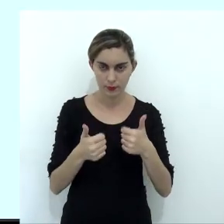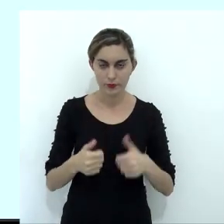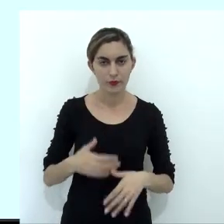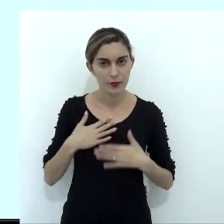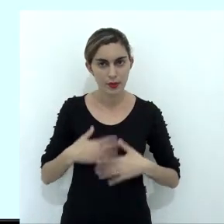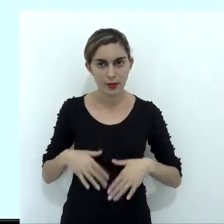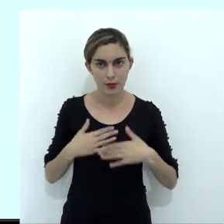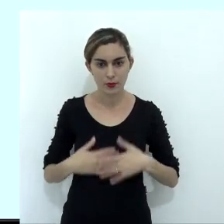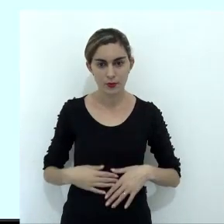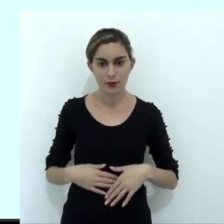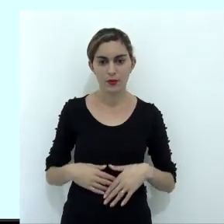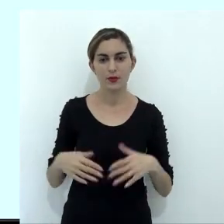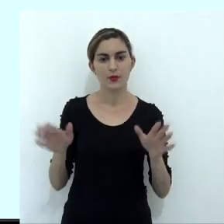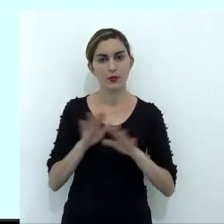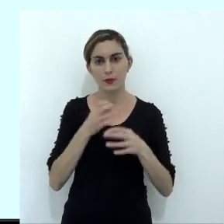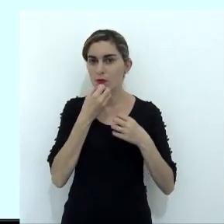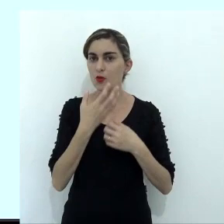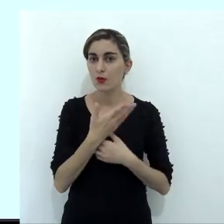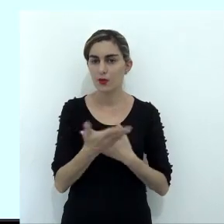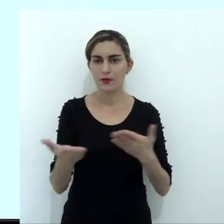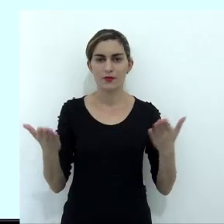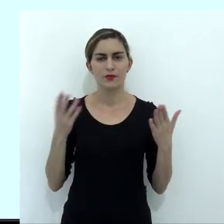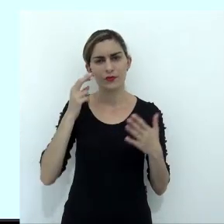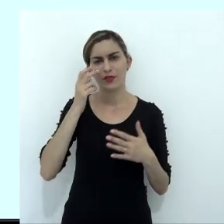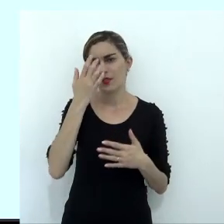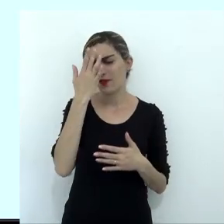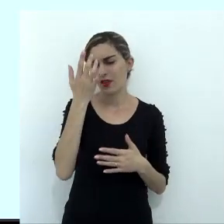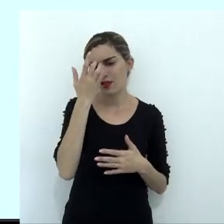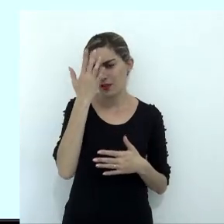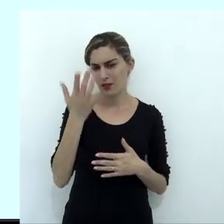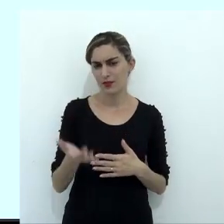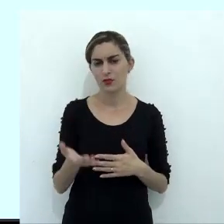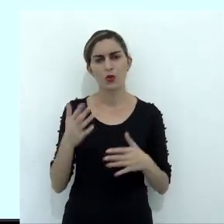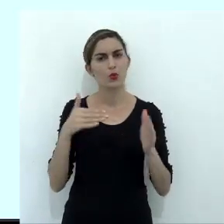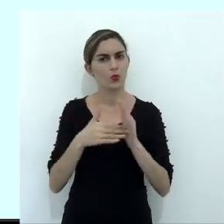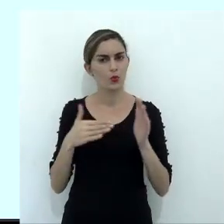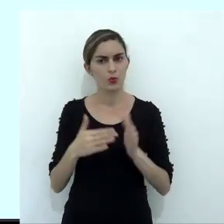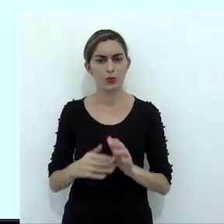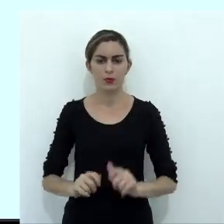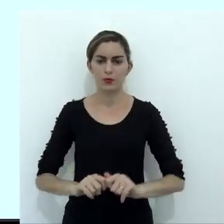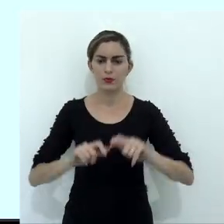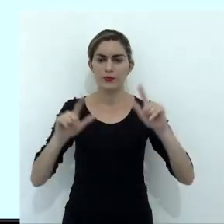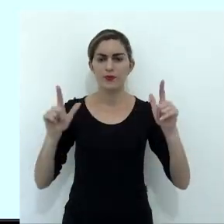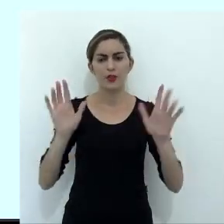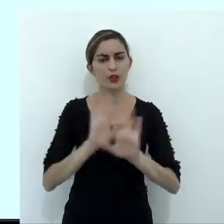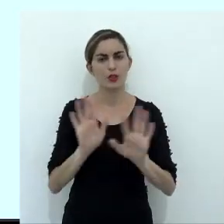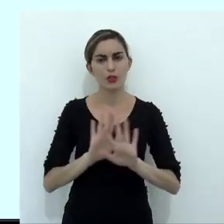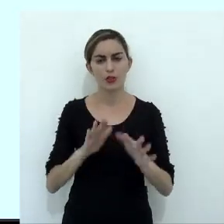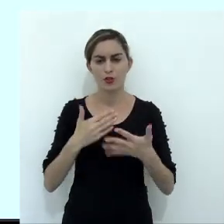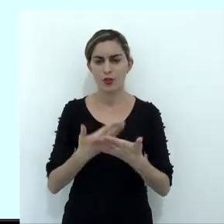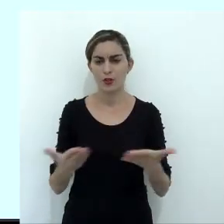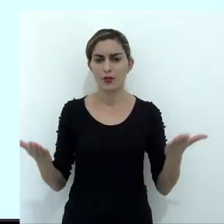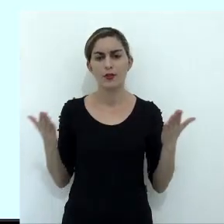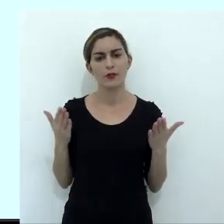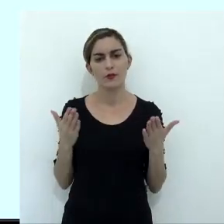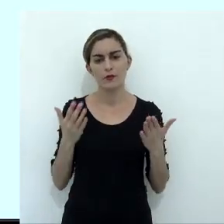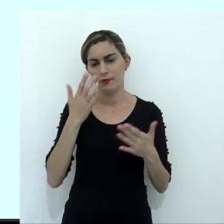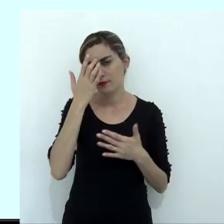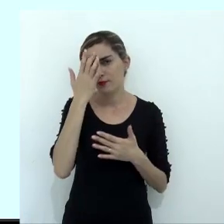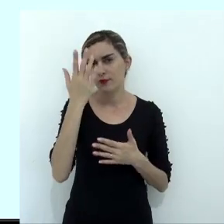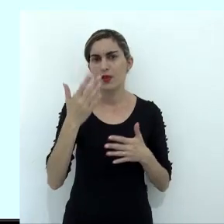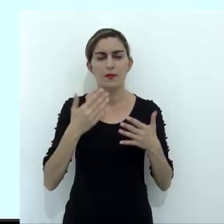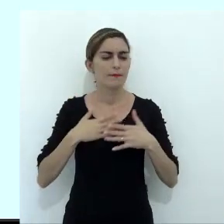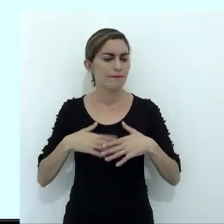questão. Tranquilo? Bom, pessoal, vocês viram, né? Fácil demais. Nessa última tela a gente vai só se despedir, ó. Fácil demais,